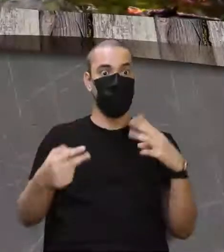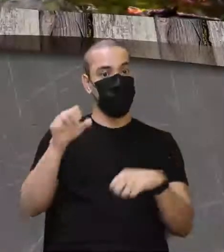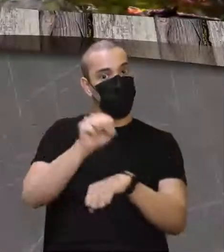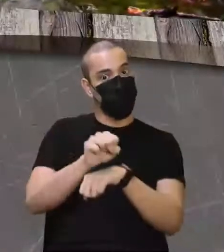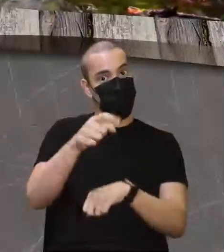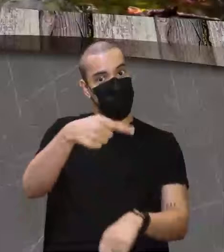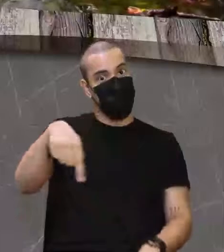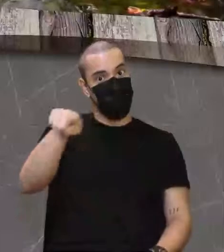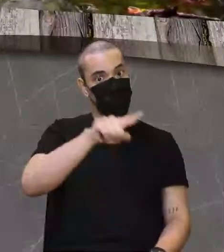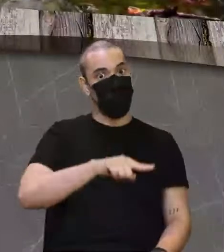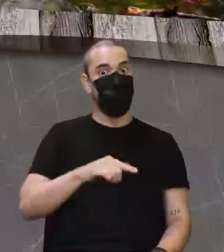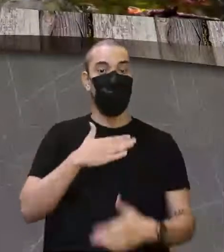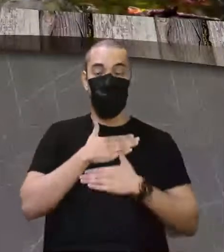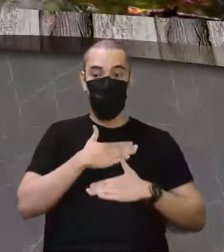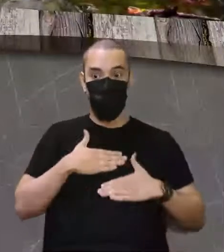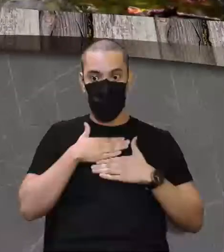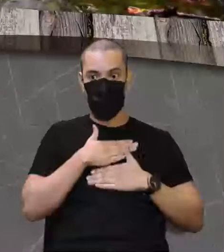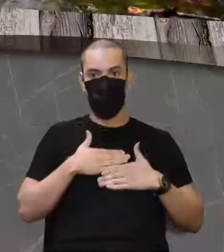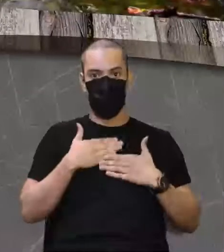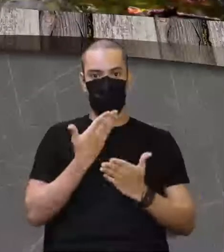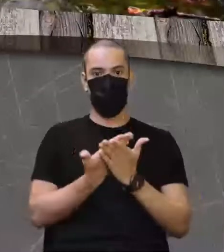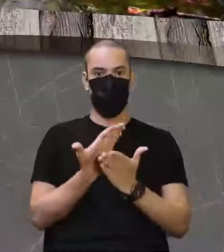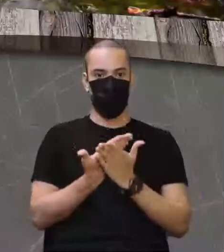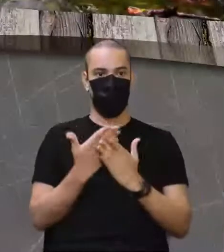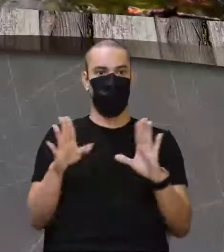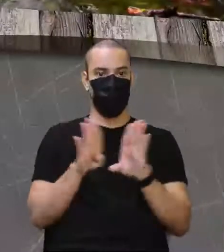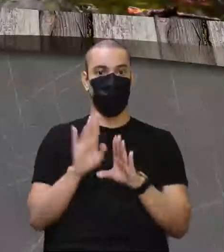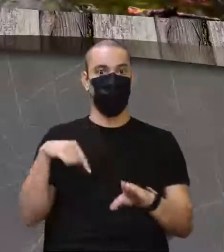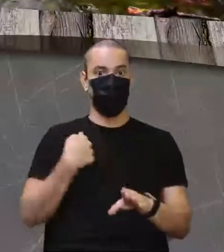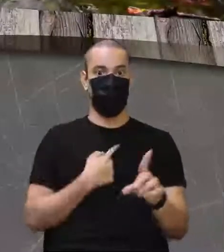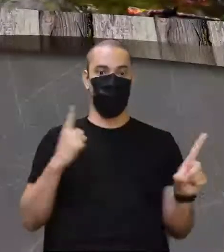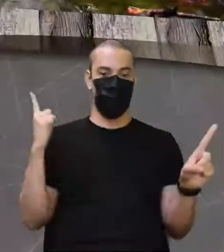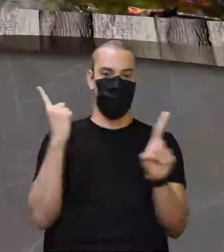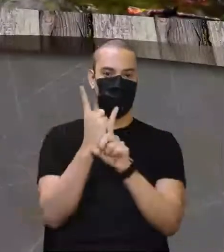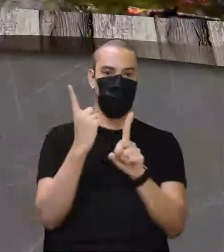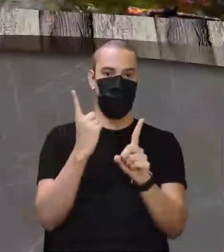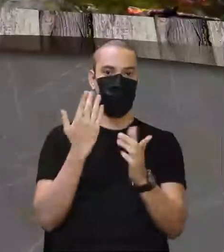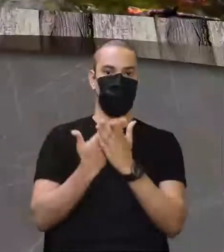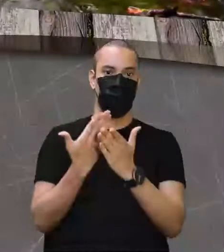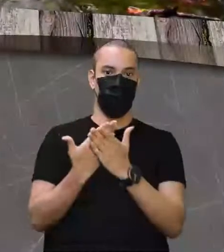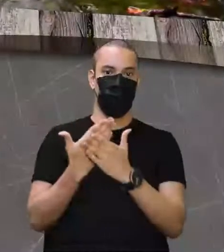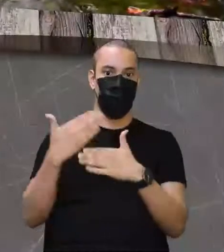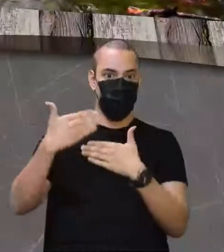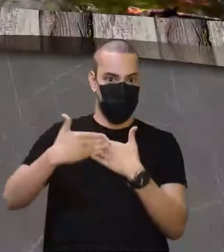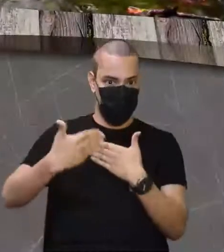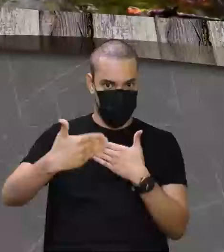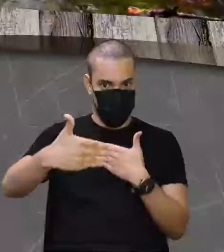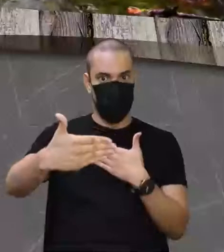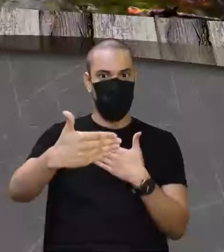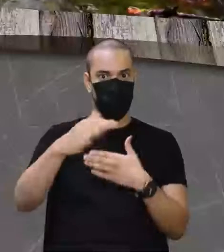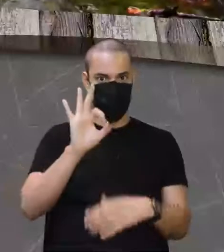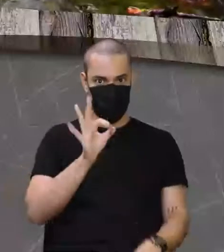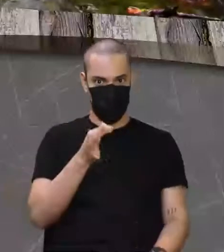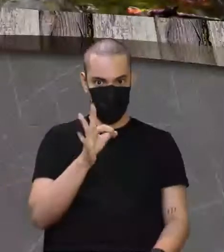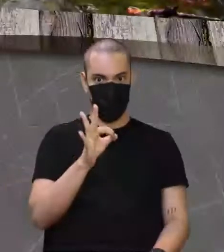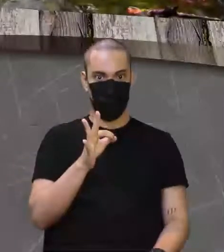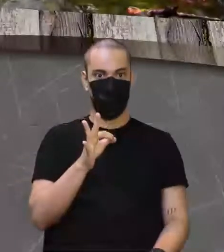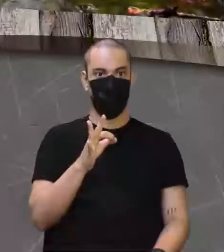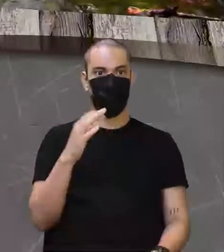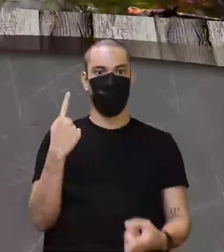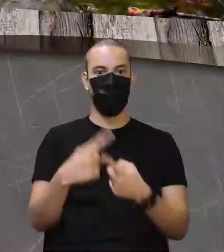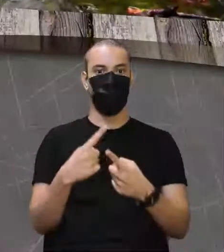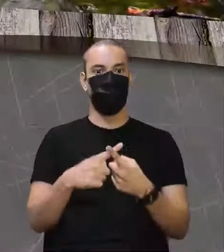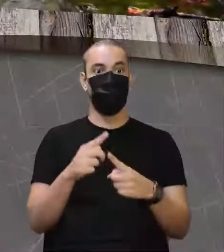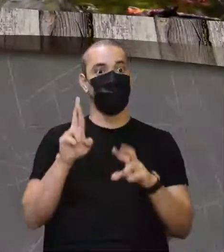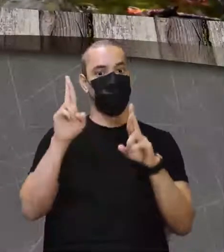que você tenha curtido, né, prof? E a gente se encontra na A nossa próxima aula, né? E quando ela falou, espero que